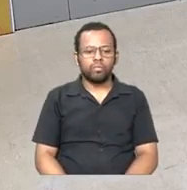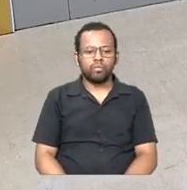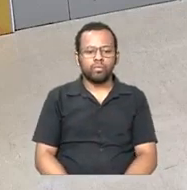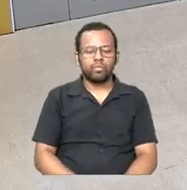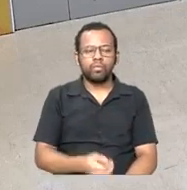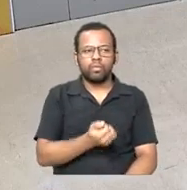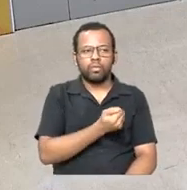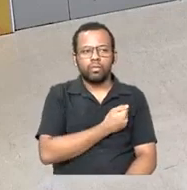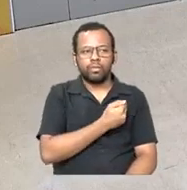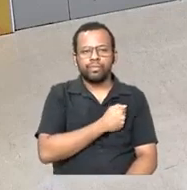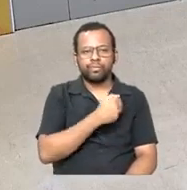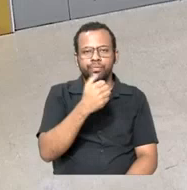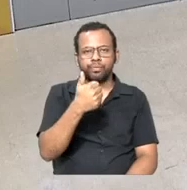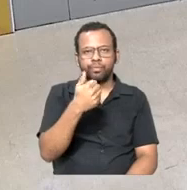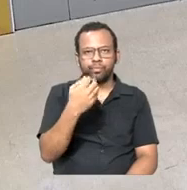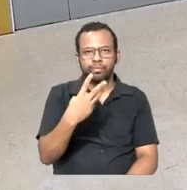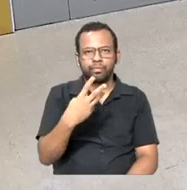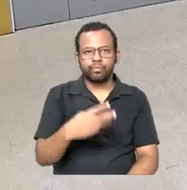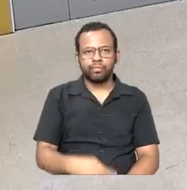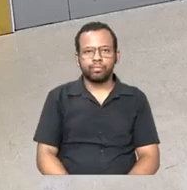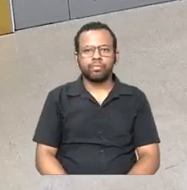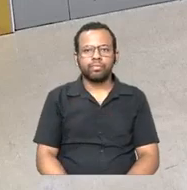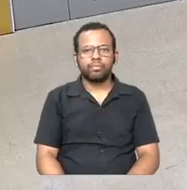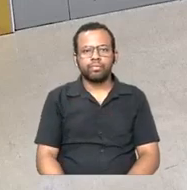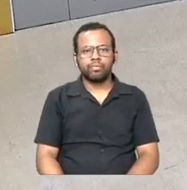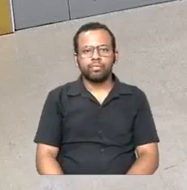sobe bola número 13 13